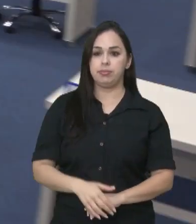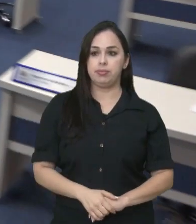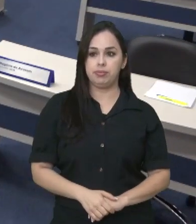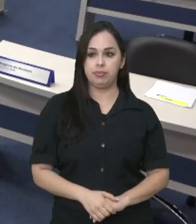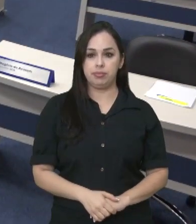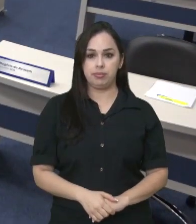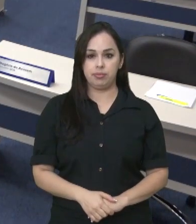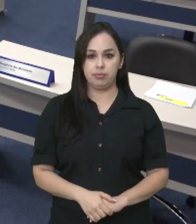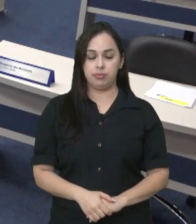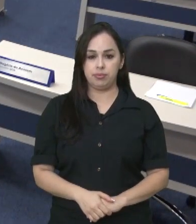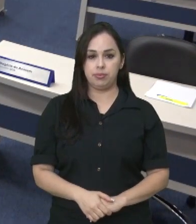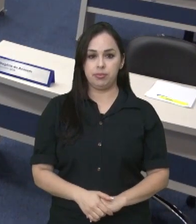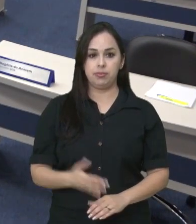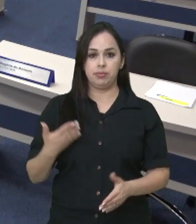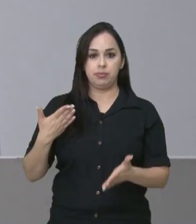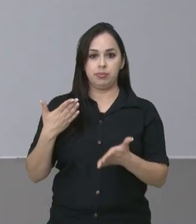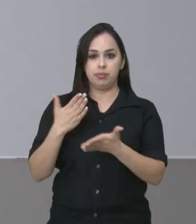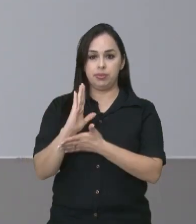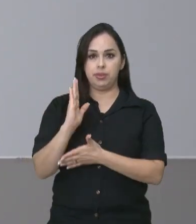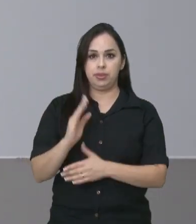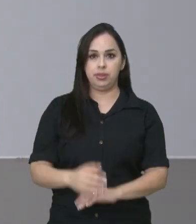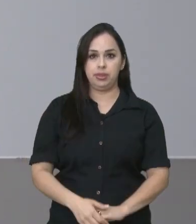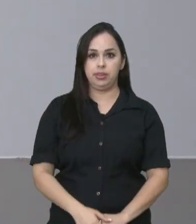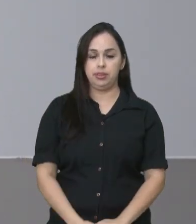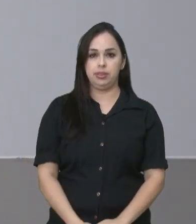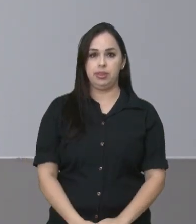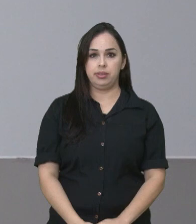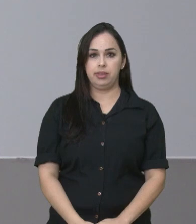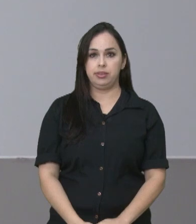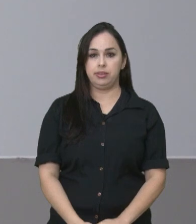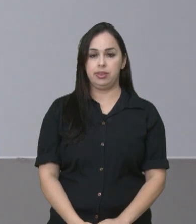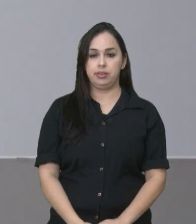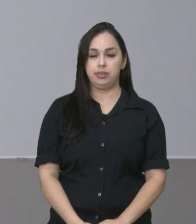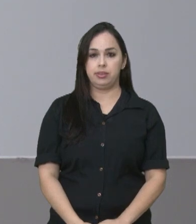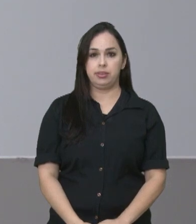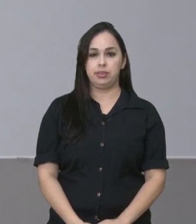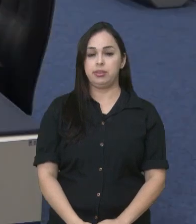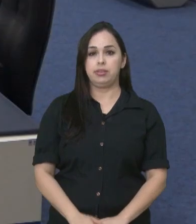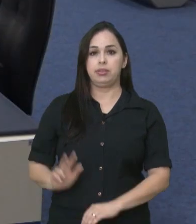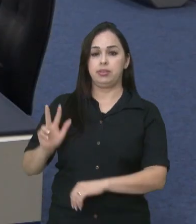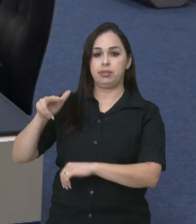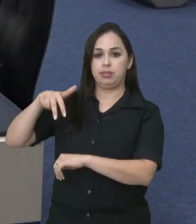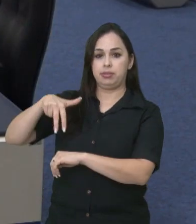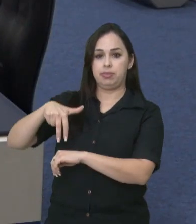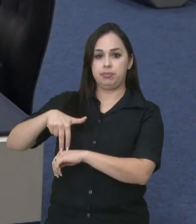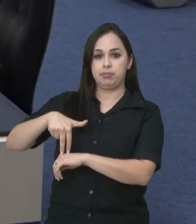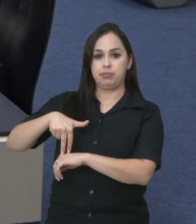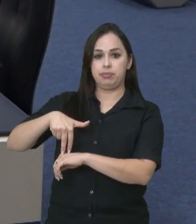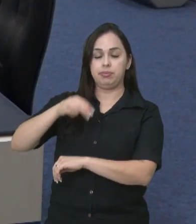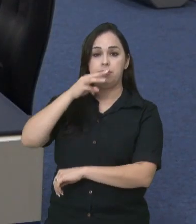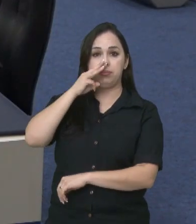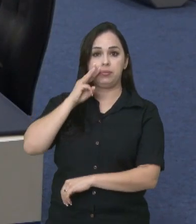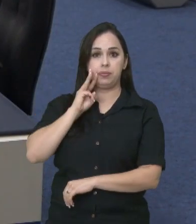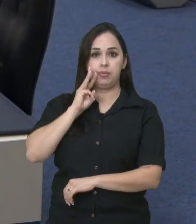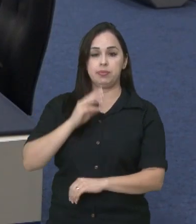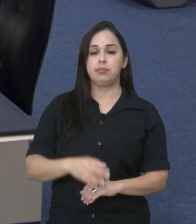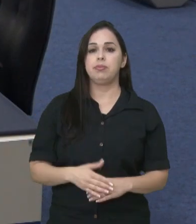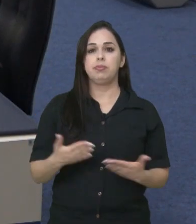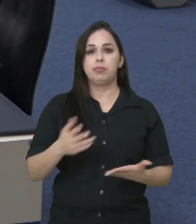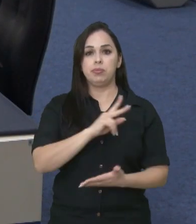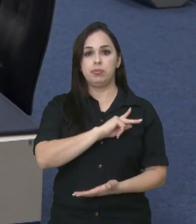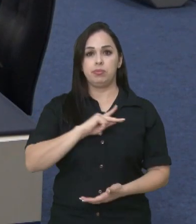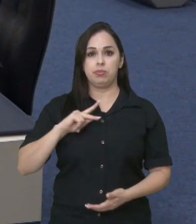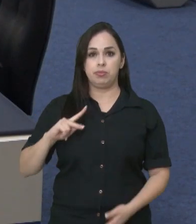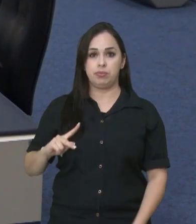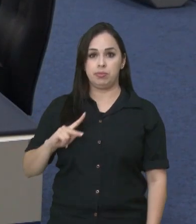voto contrário. Aprovado por unanimidade. Com a palavra, vereador Walter Hayashi. Senhor